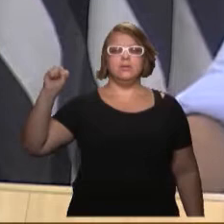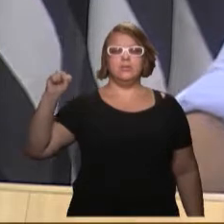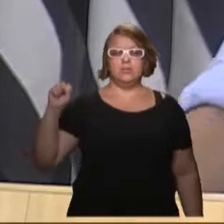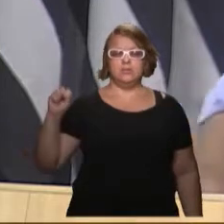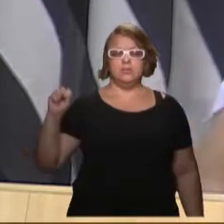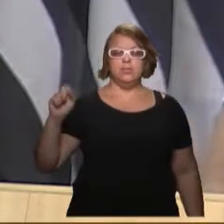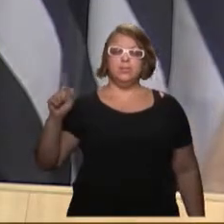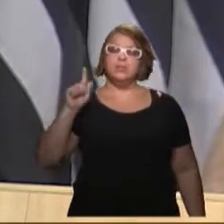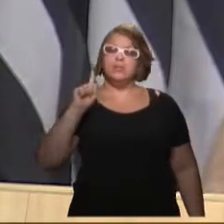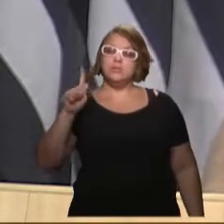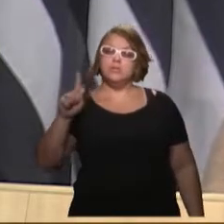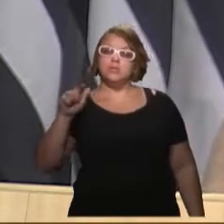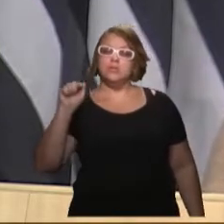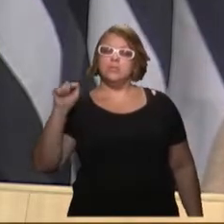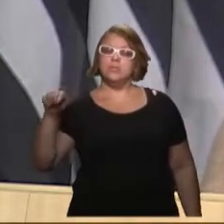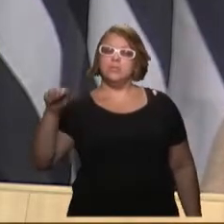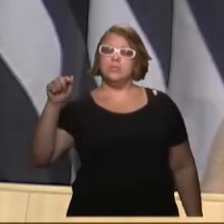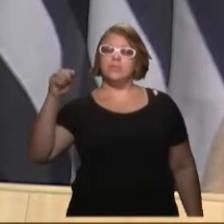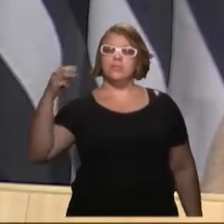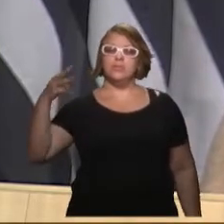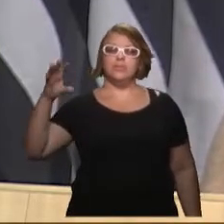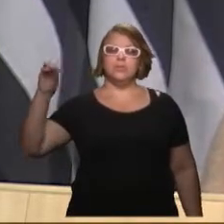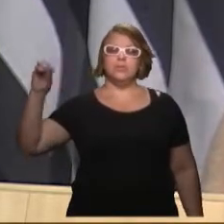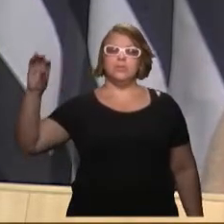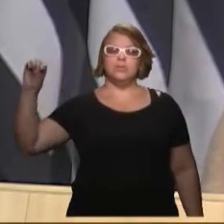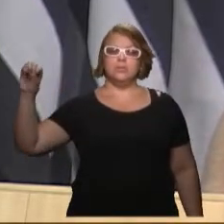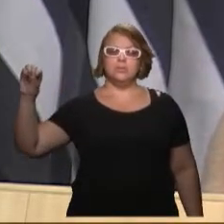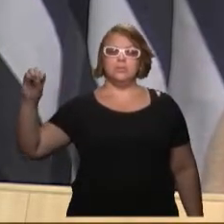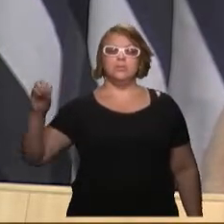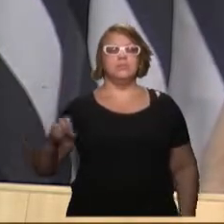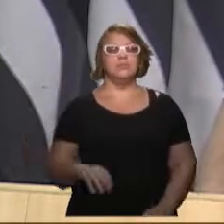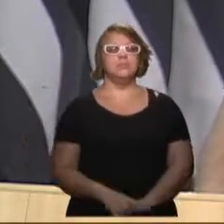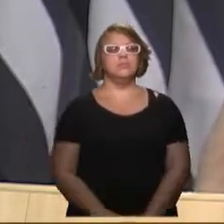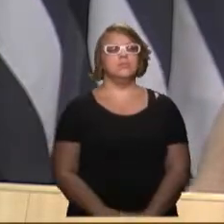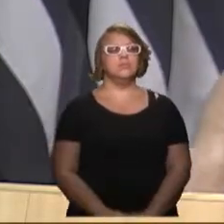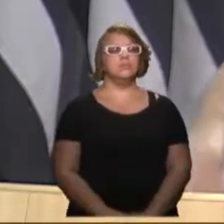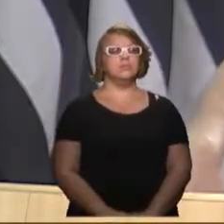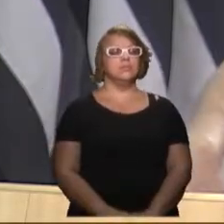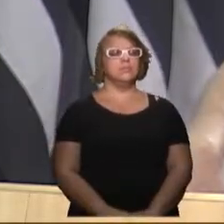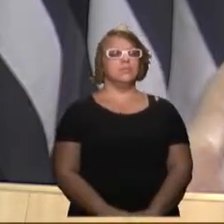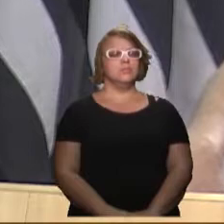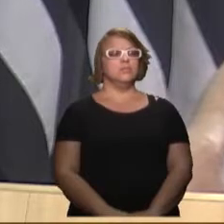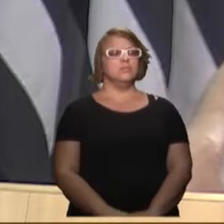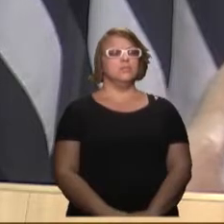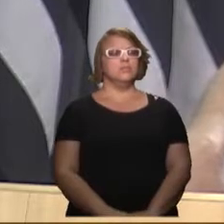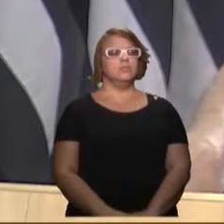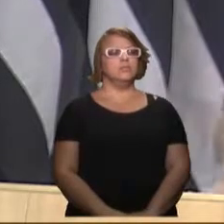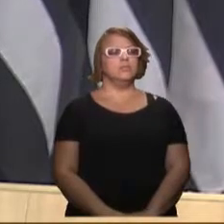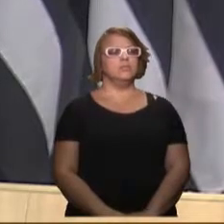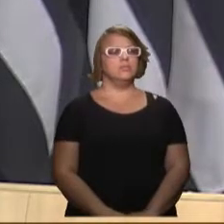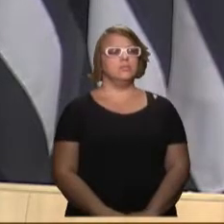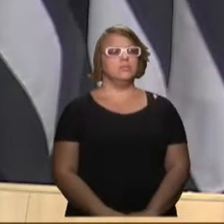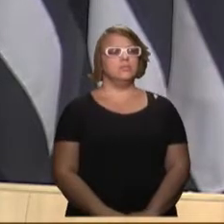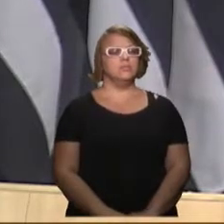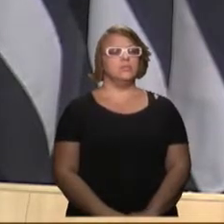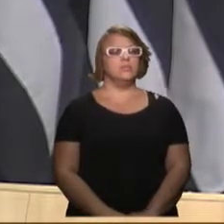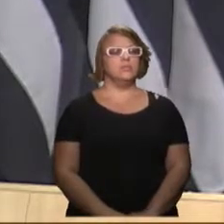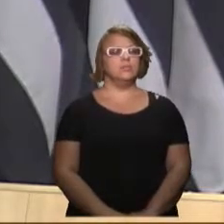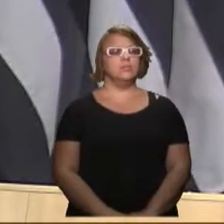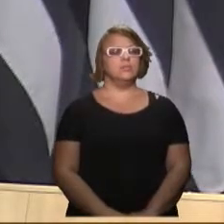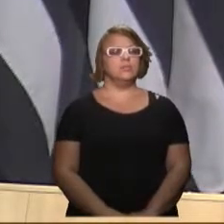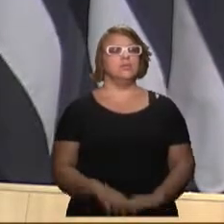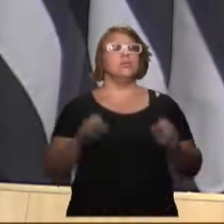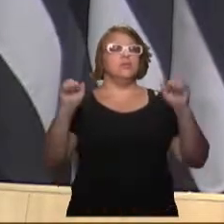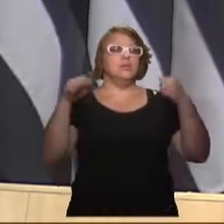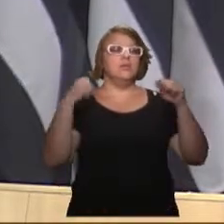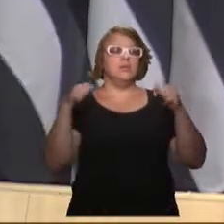E aí, nós temos aqui algumas considerações do trabalho que foi feito pela empresa que foi contratada pelo IPMT e